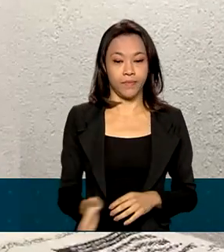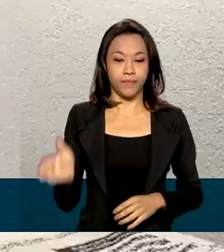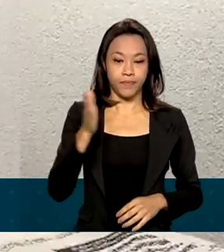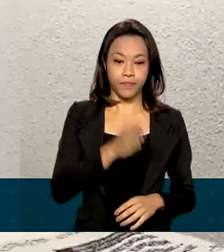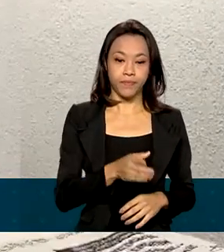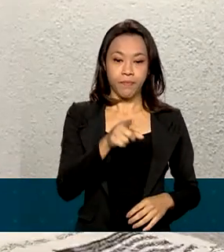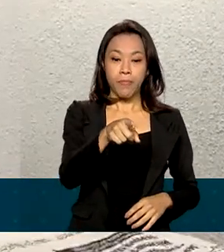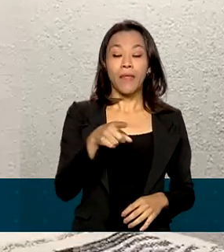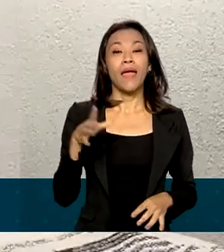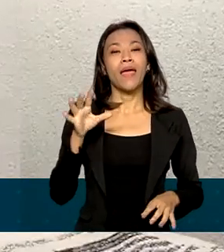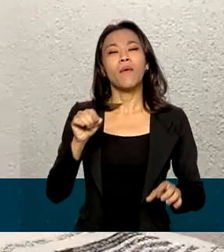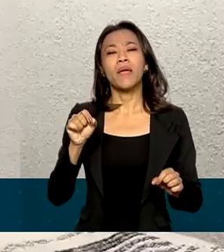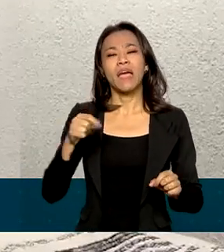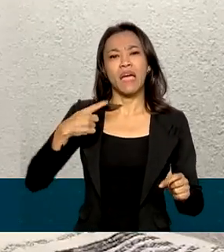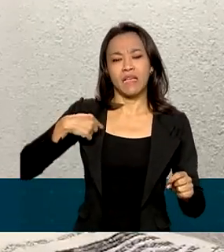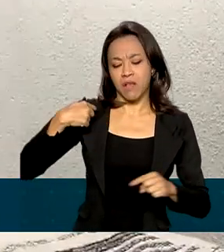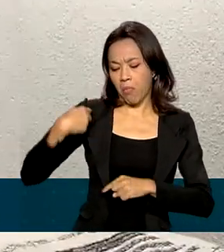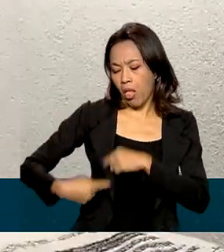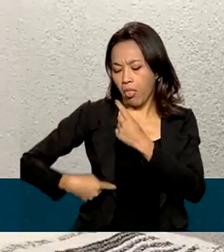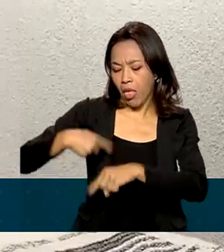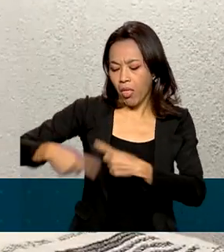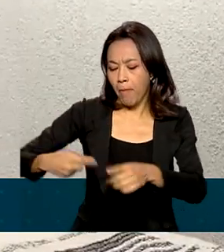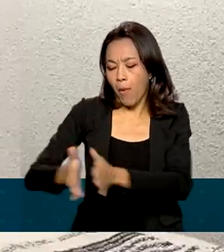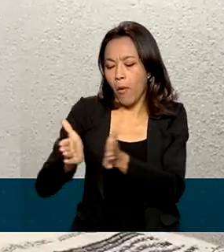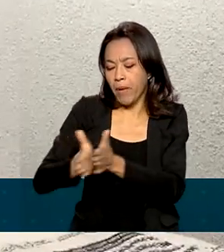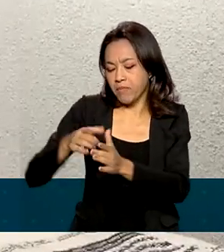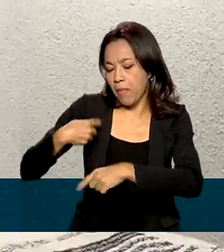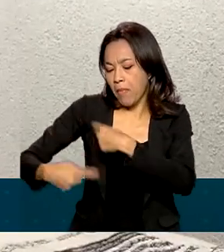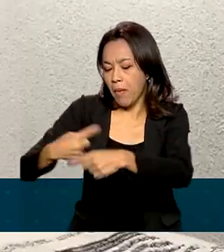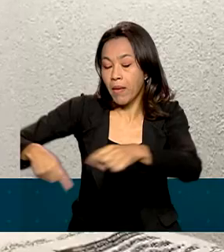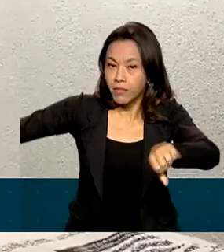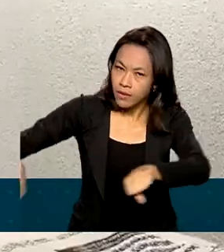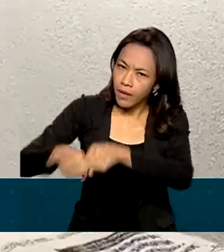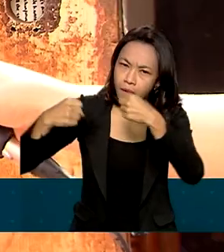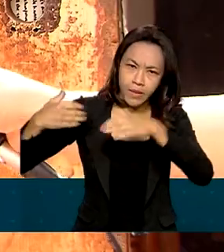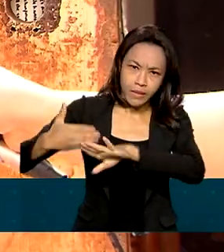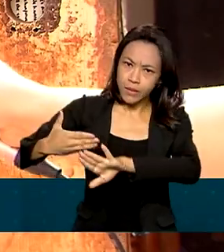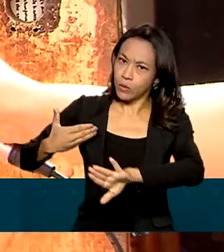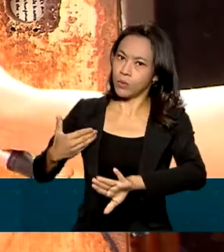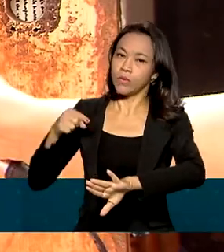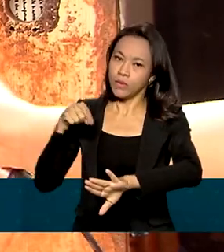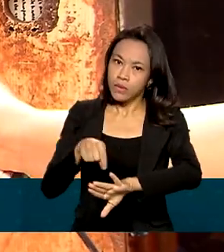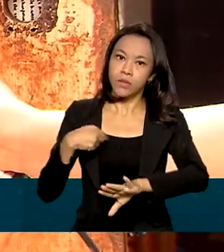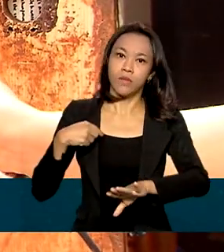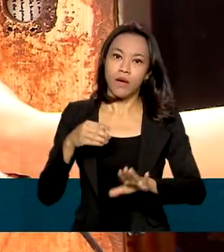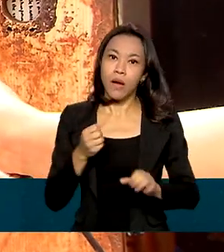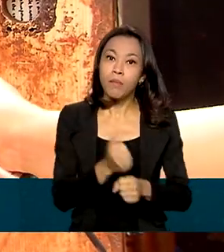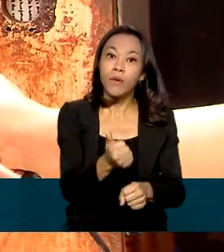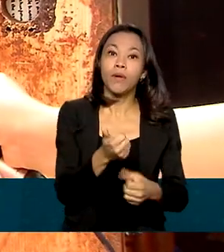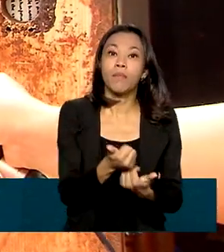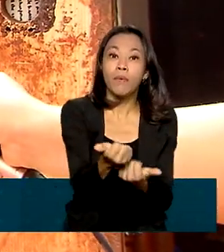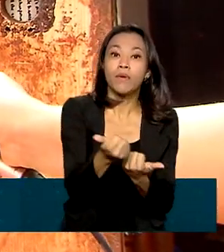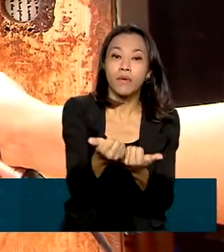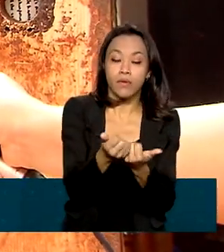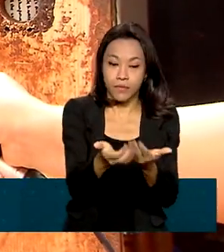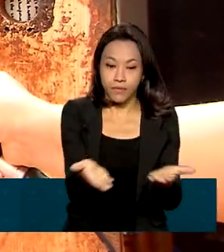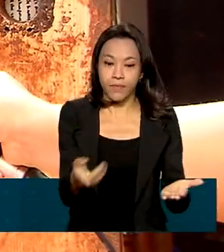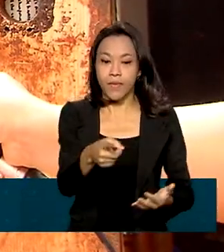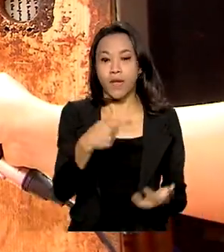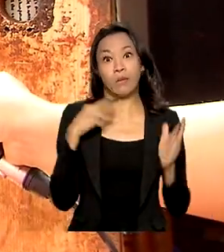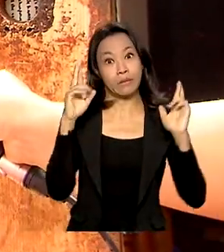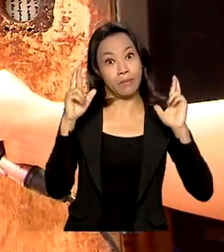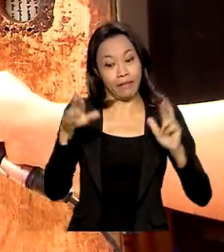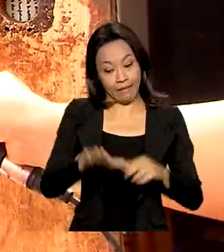quebra do ciclo de pobreza a gente acredita que aí está o segredo do investimento na primeira infância eu espero que a pérola é que ela cresça